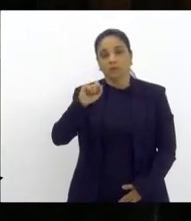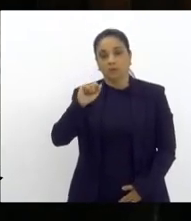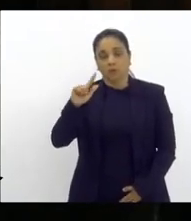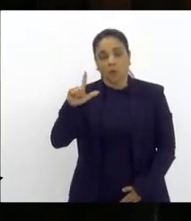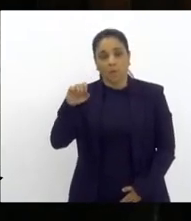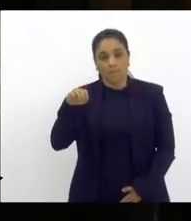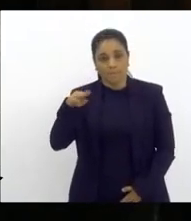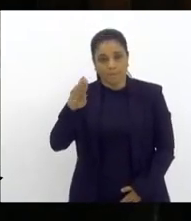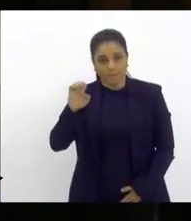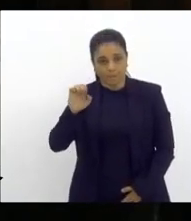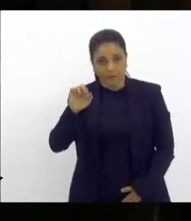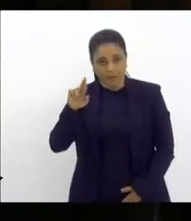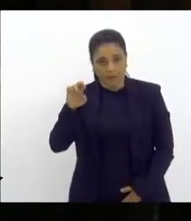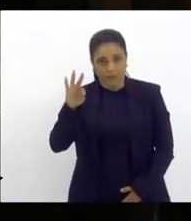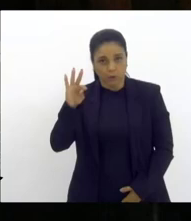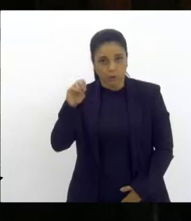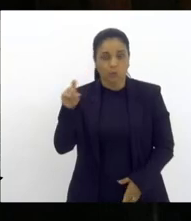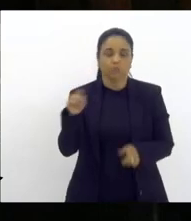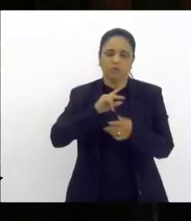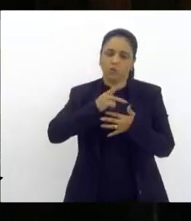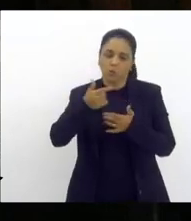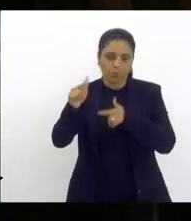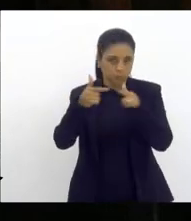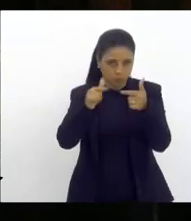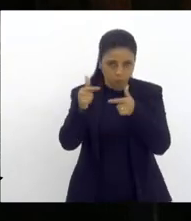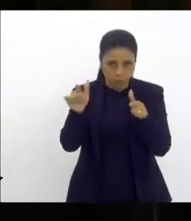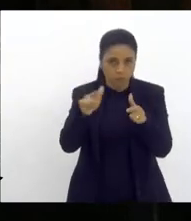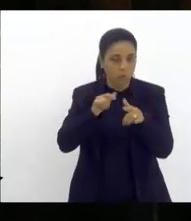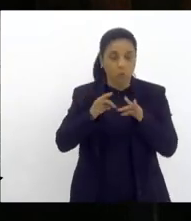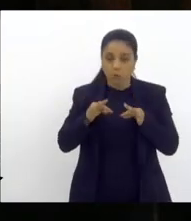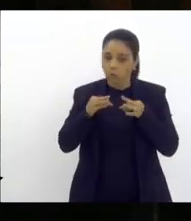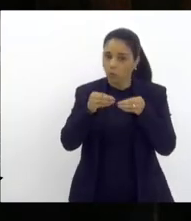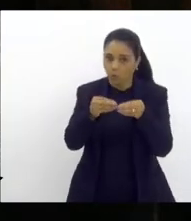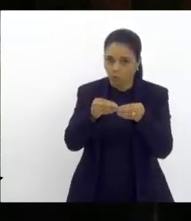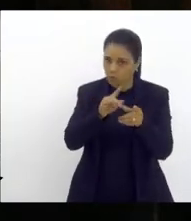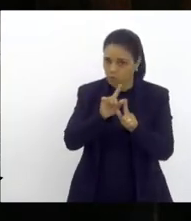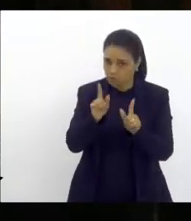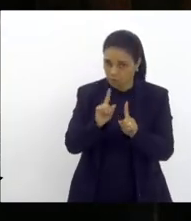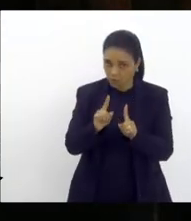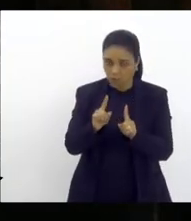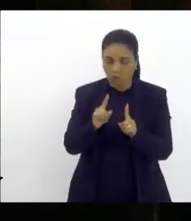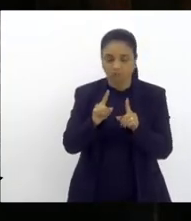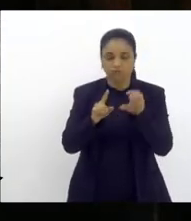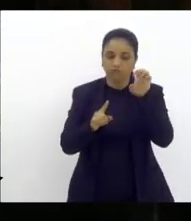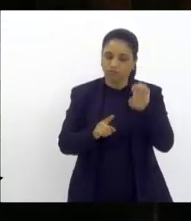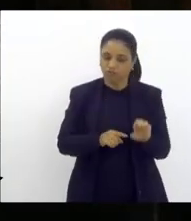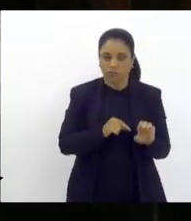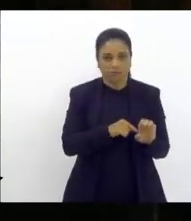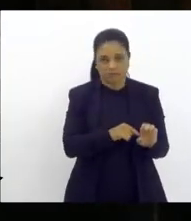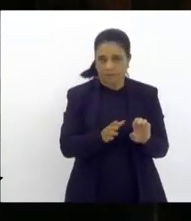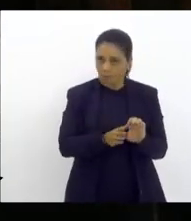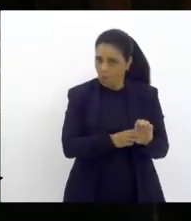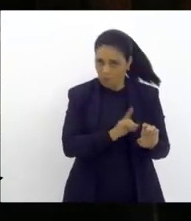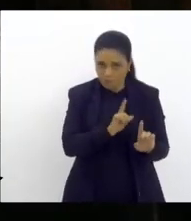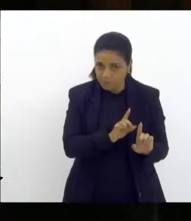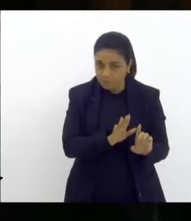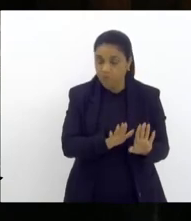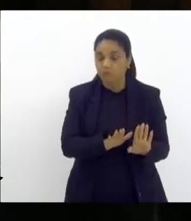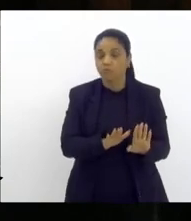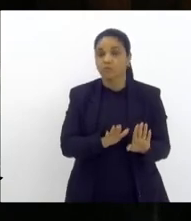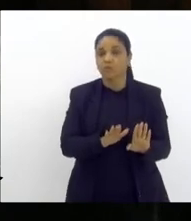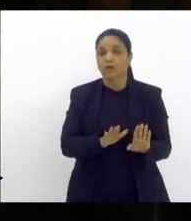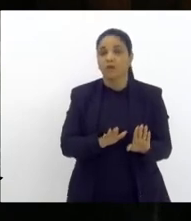Val eu não me refiro a toda a bancada Progressista de esquerda aqui nessa casa não